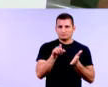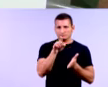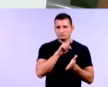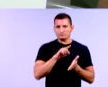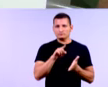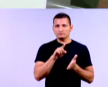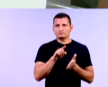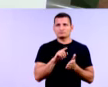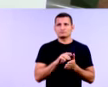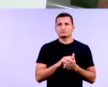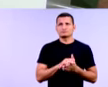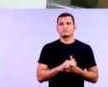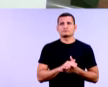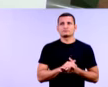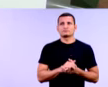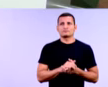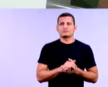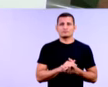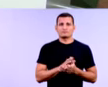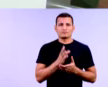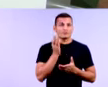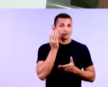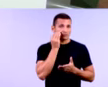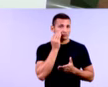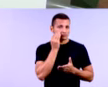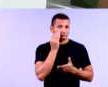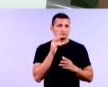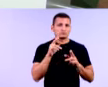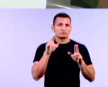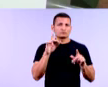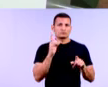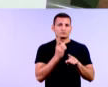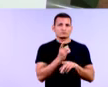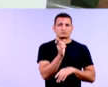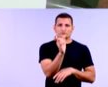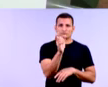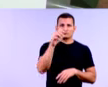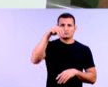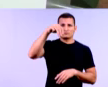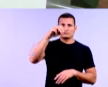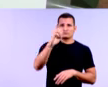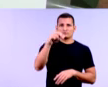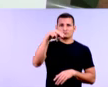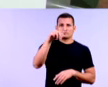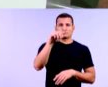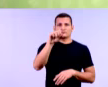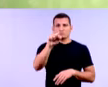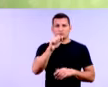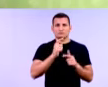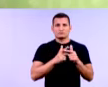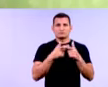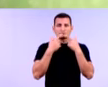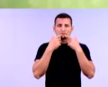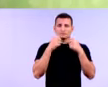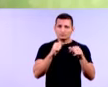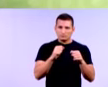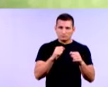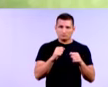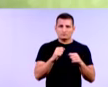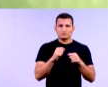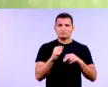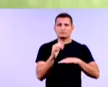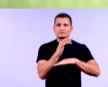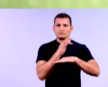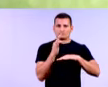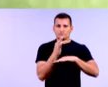vocês forem consultar, vocês nunca irão encontrar a palavra menos, porque na língua oficial, na língua culta, ela